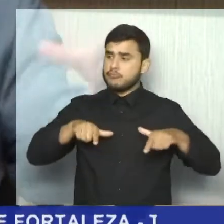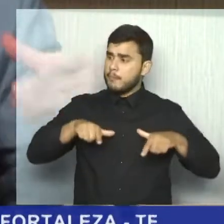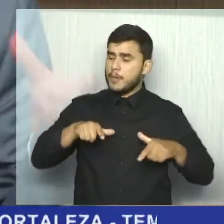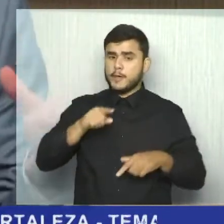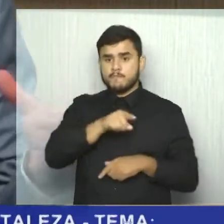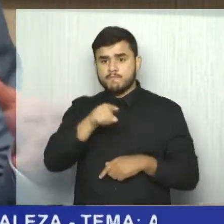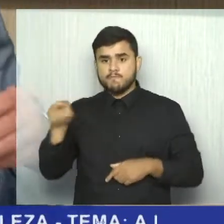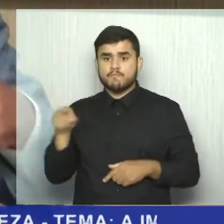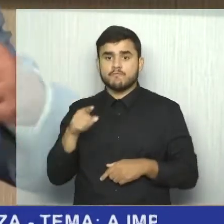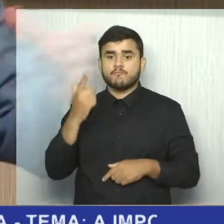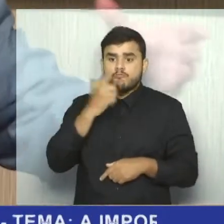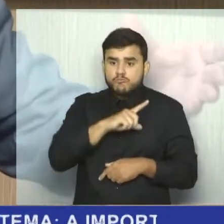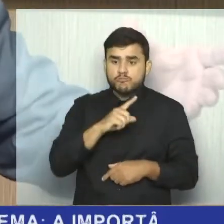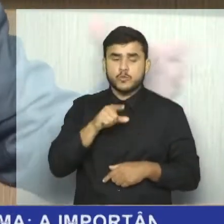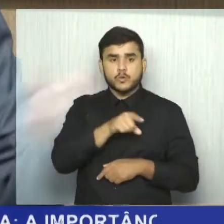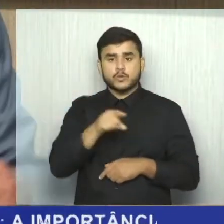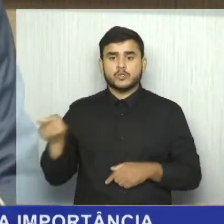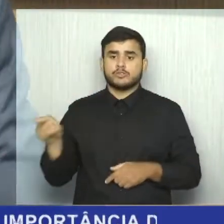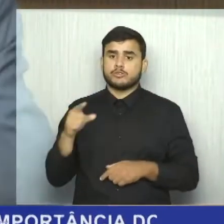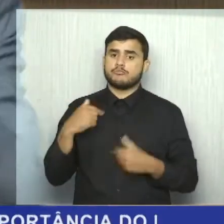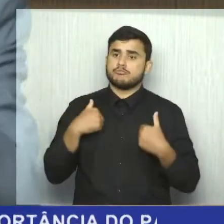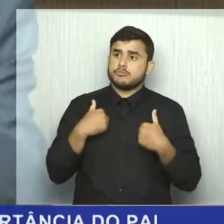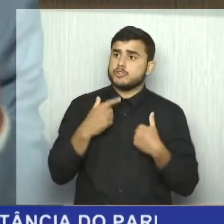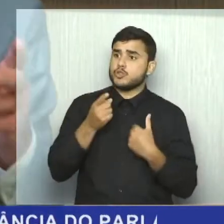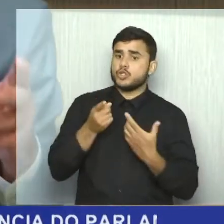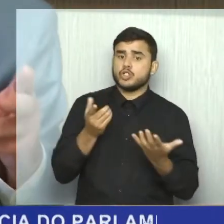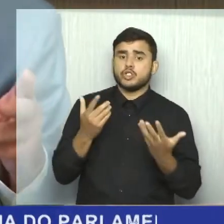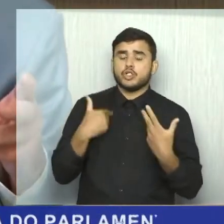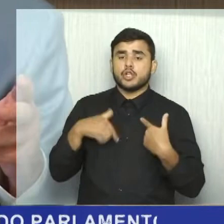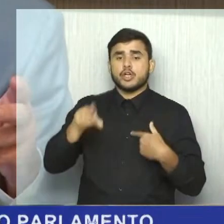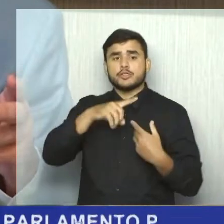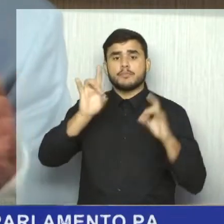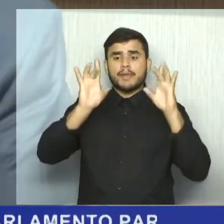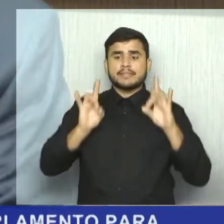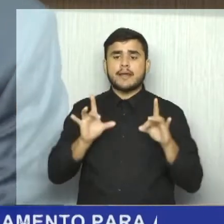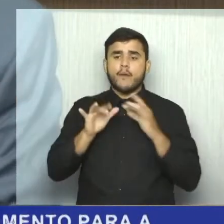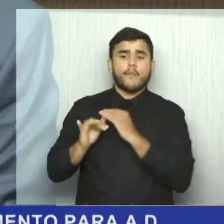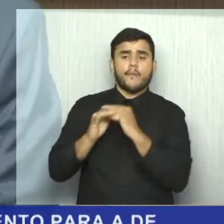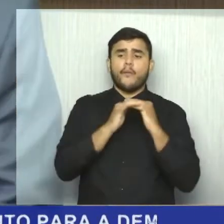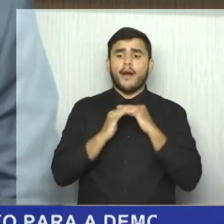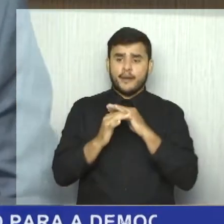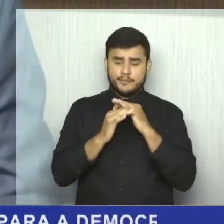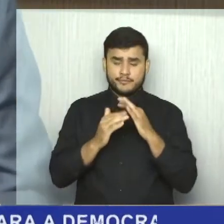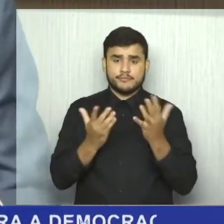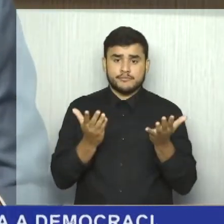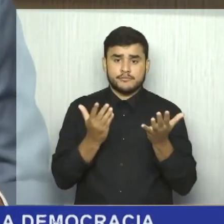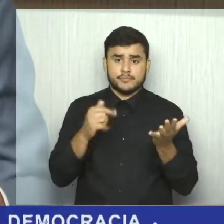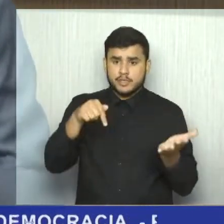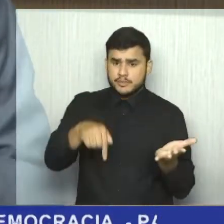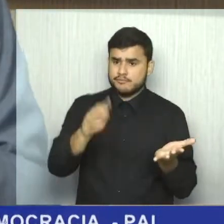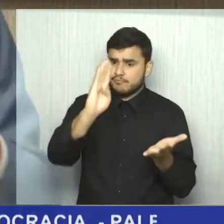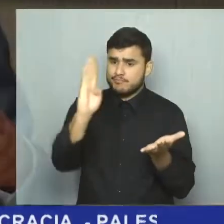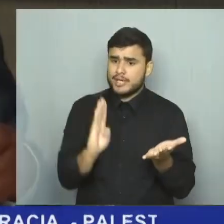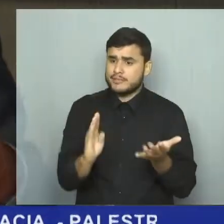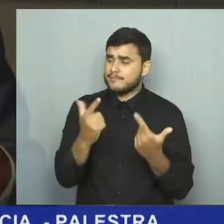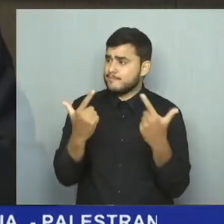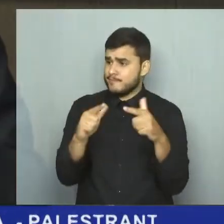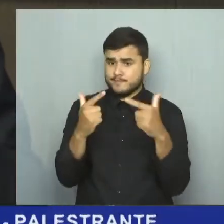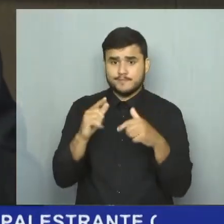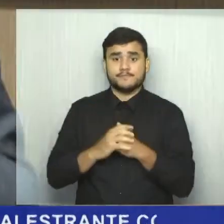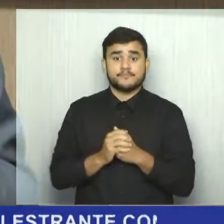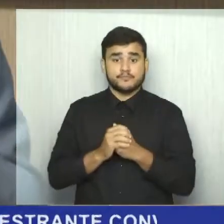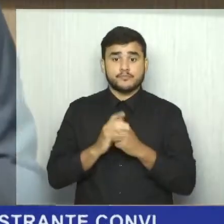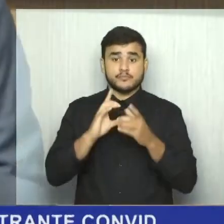bens da vida moderna, os confortos da vida moderna, para todo mundo. E o Brasil não tem isso. Então, a democracia